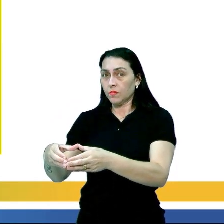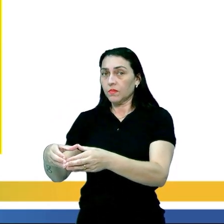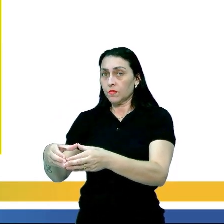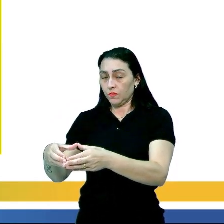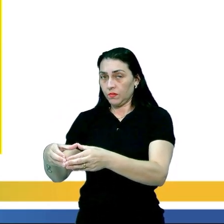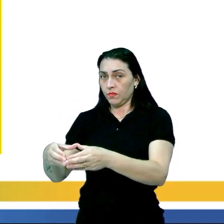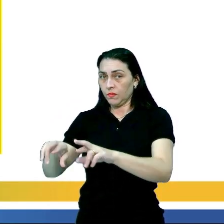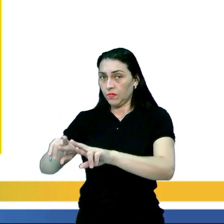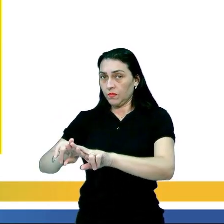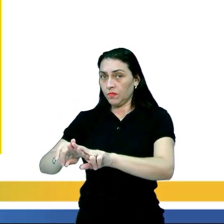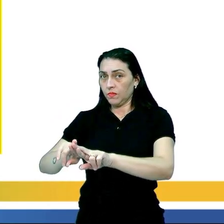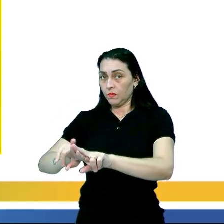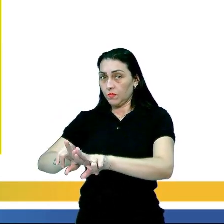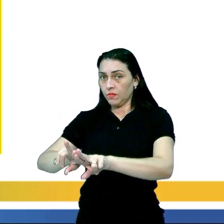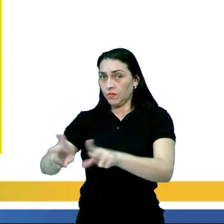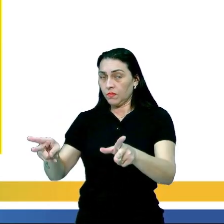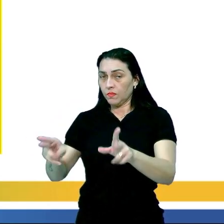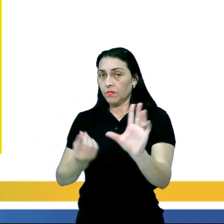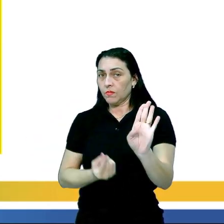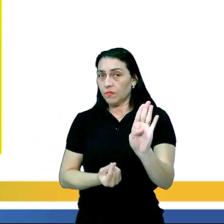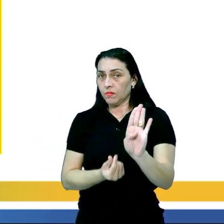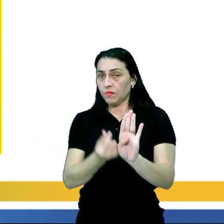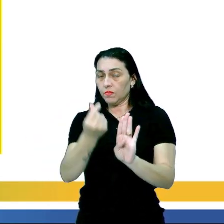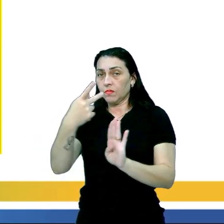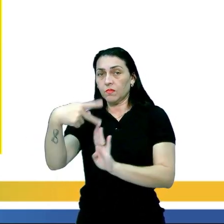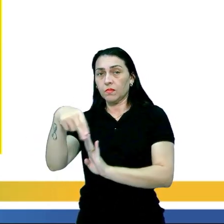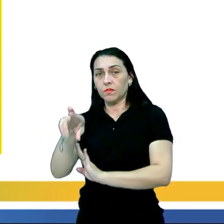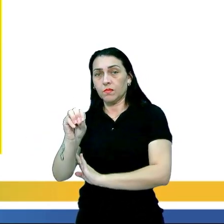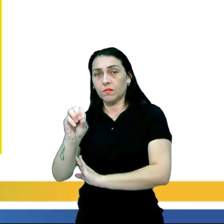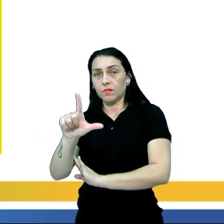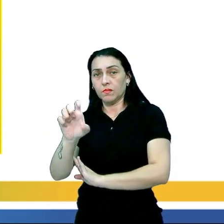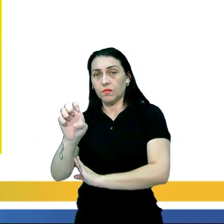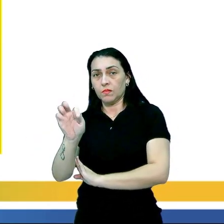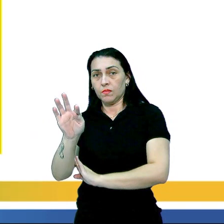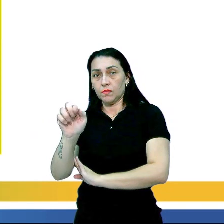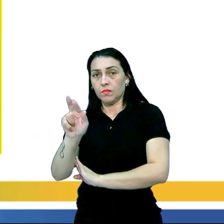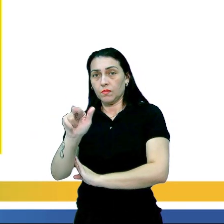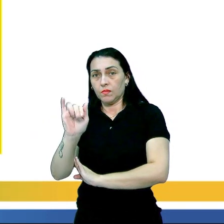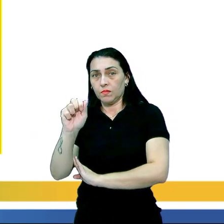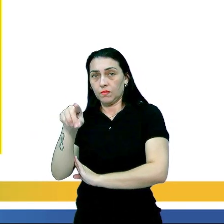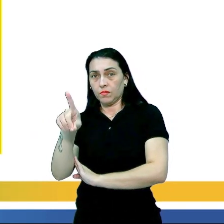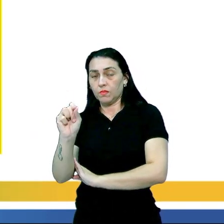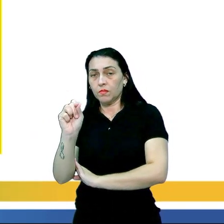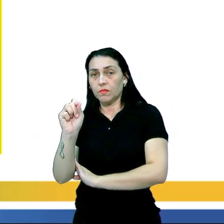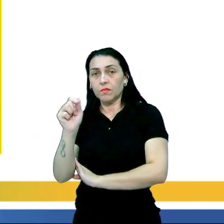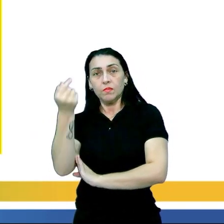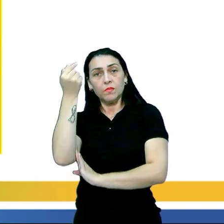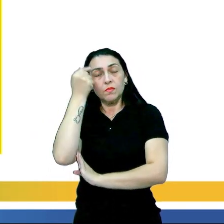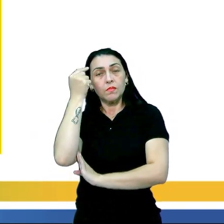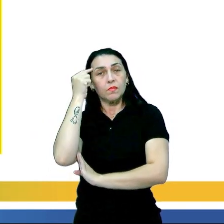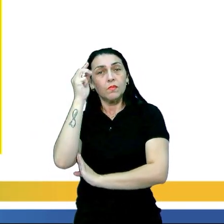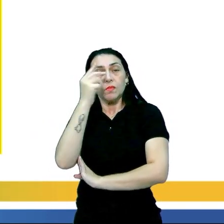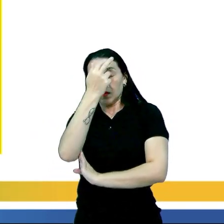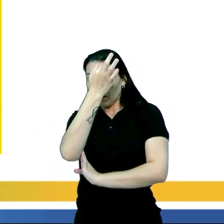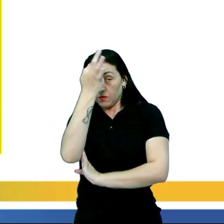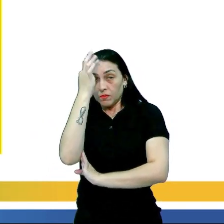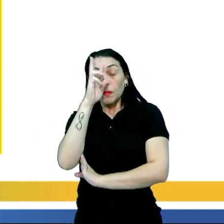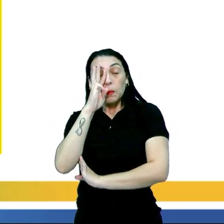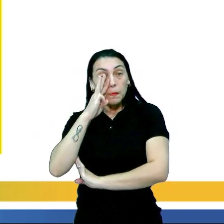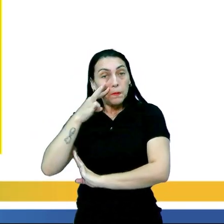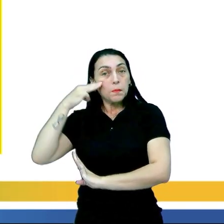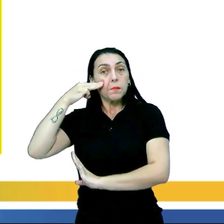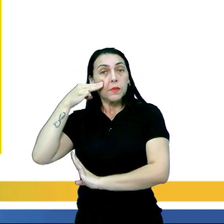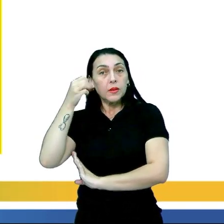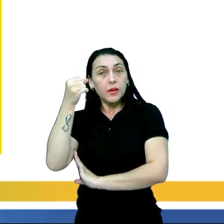classes contraditórias: a burguesia e o proletariado. Agora, claro que isso aí é segundo a visão de Karl Marx. Se você